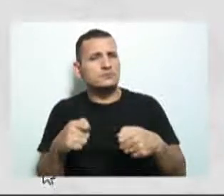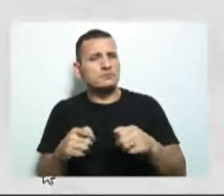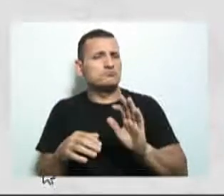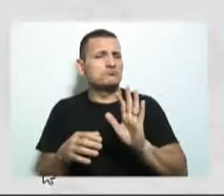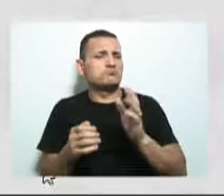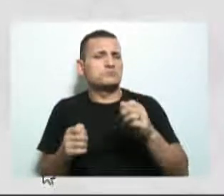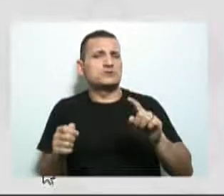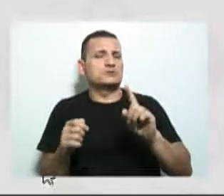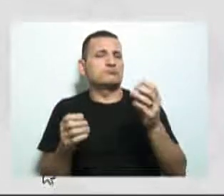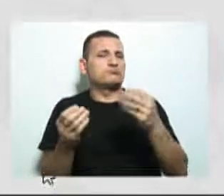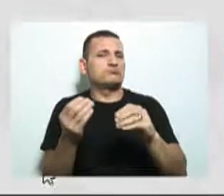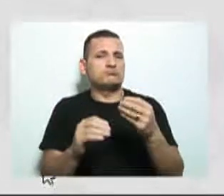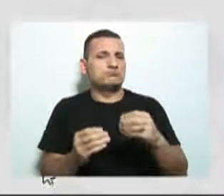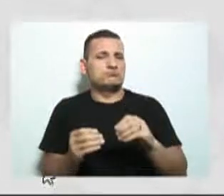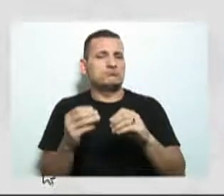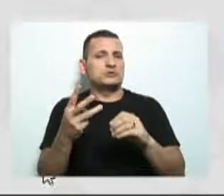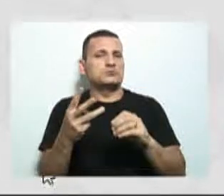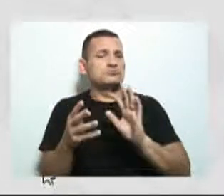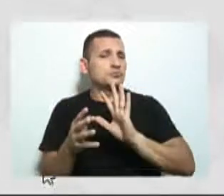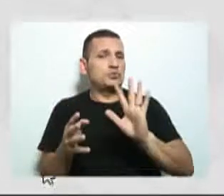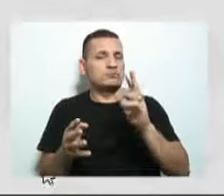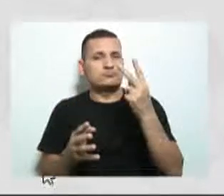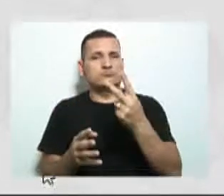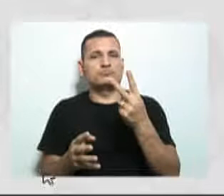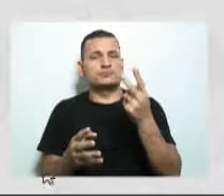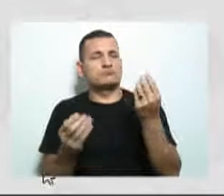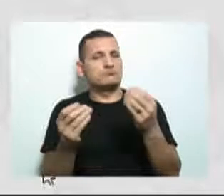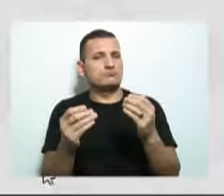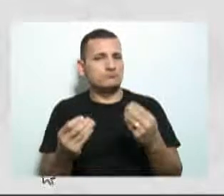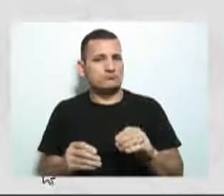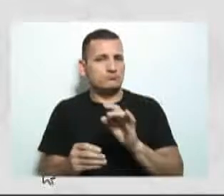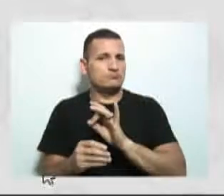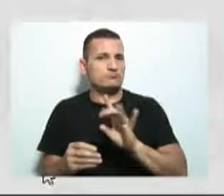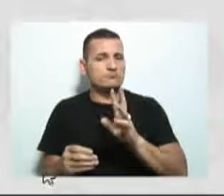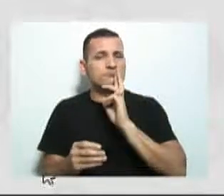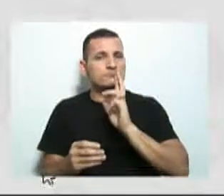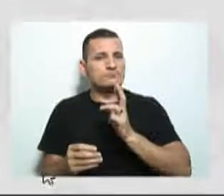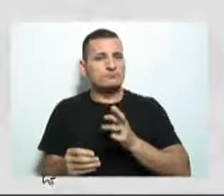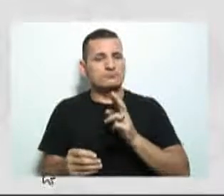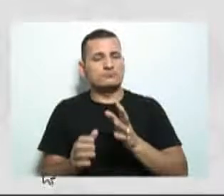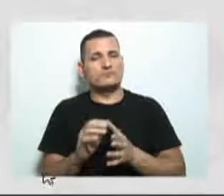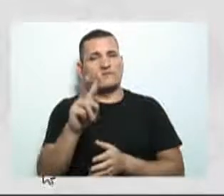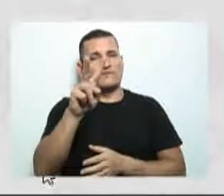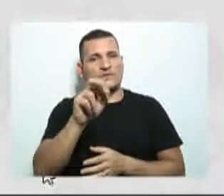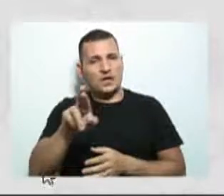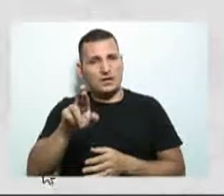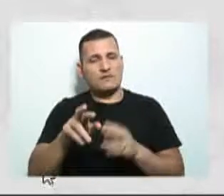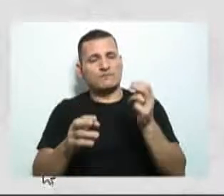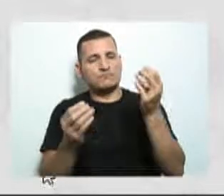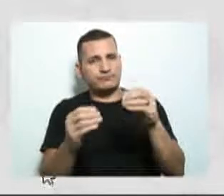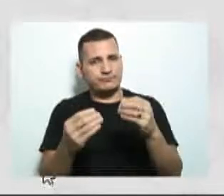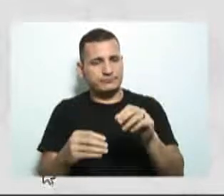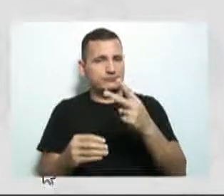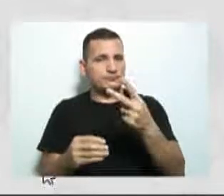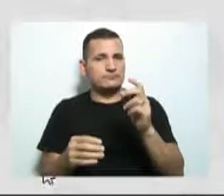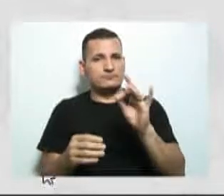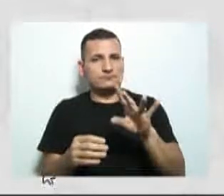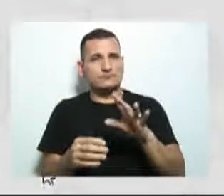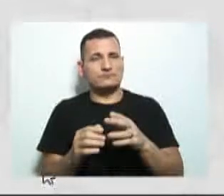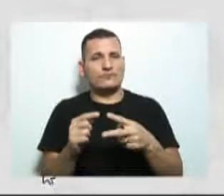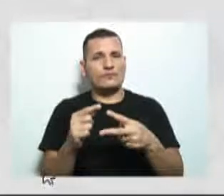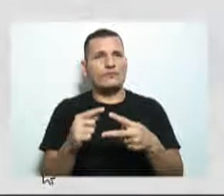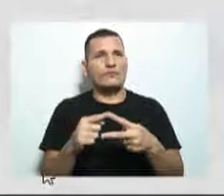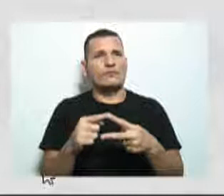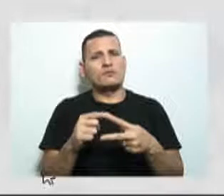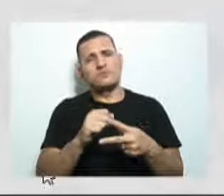as três, as necessárias, pelo menos duas necessidades, né, duas variáveis, né, são necessárias numa negociação. Pode ser poder,